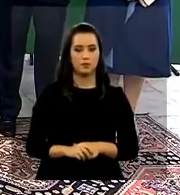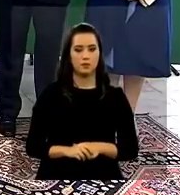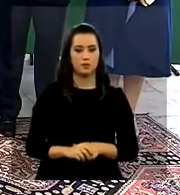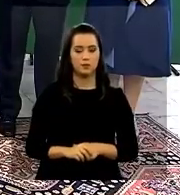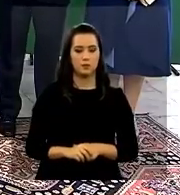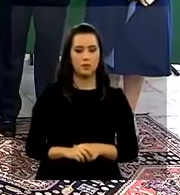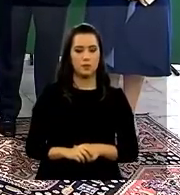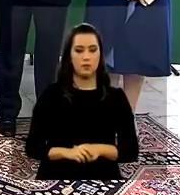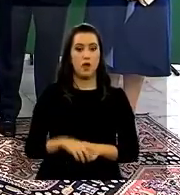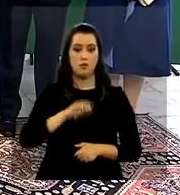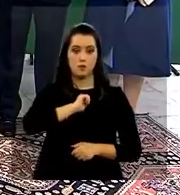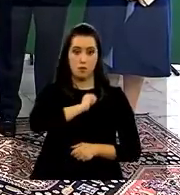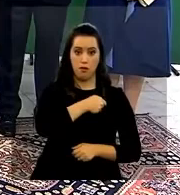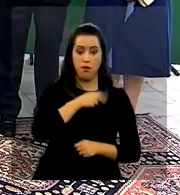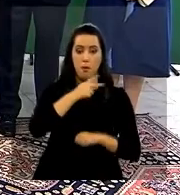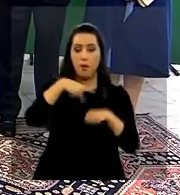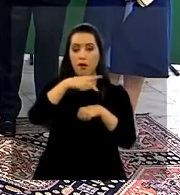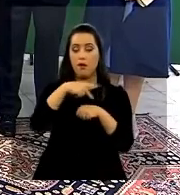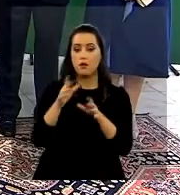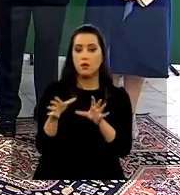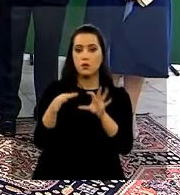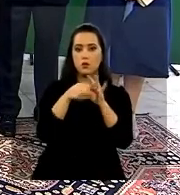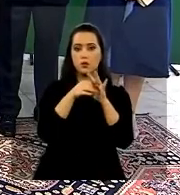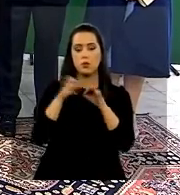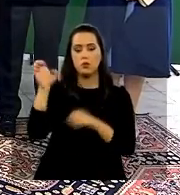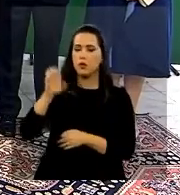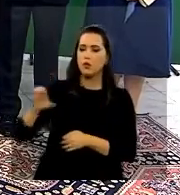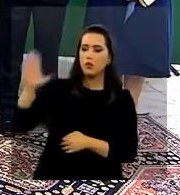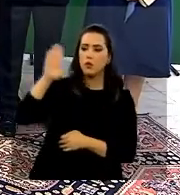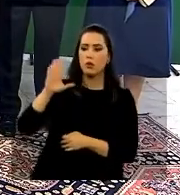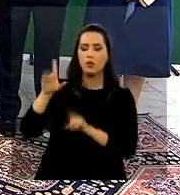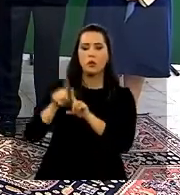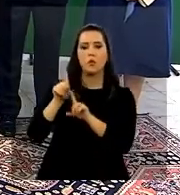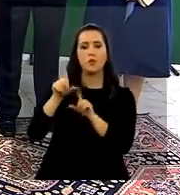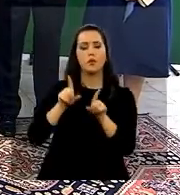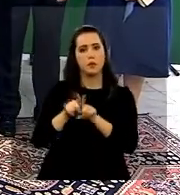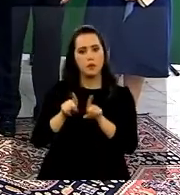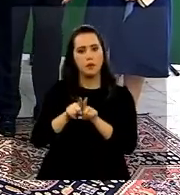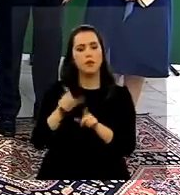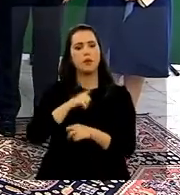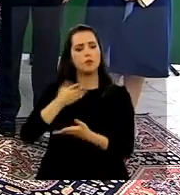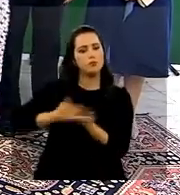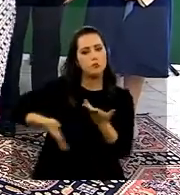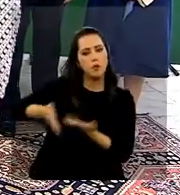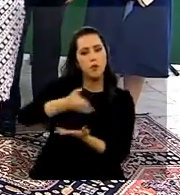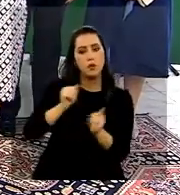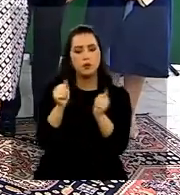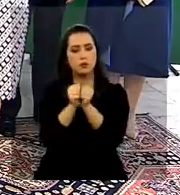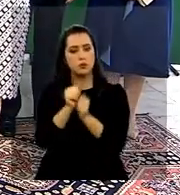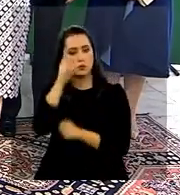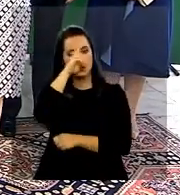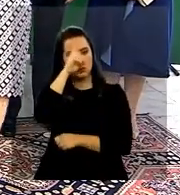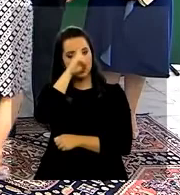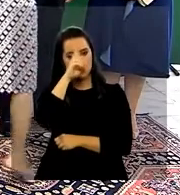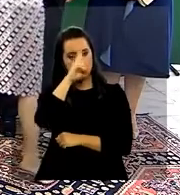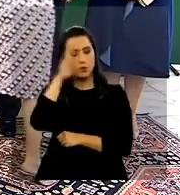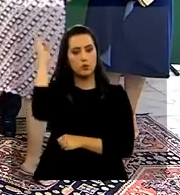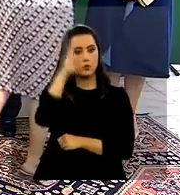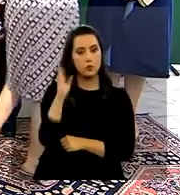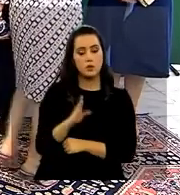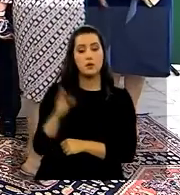A Espanha é um país que faz parte da União Europeia, também tem uma relação histórica com o Brasil. O